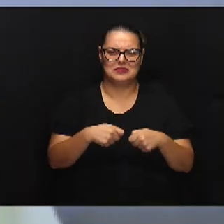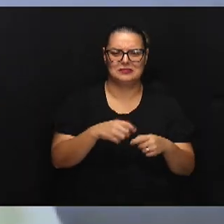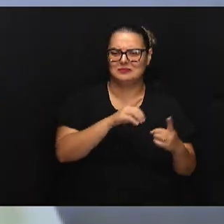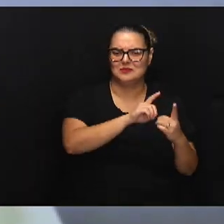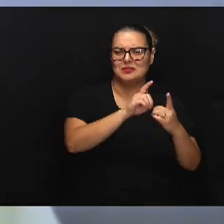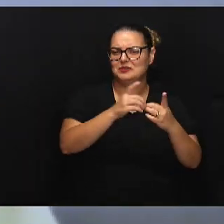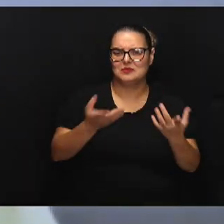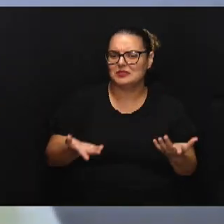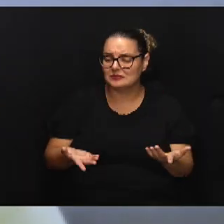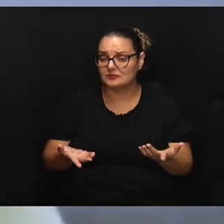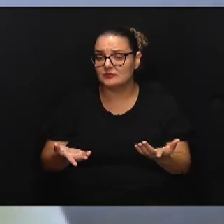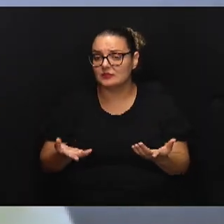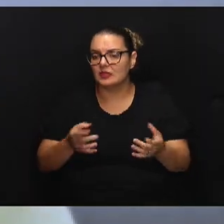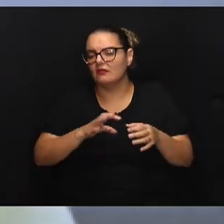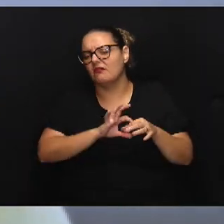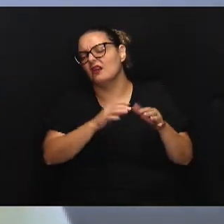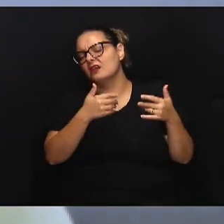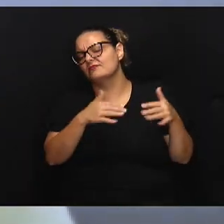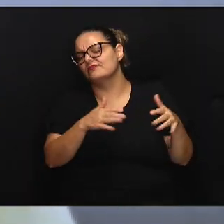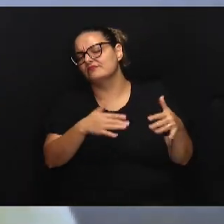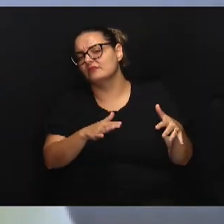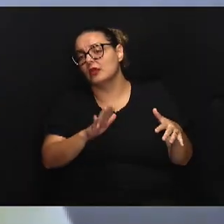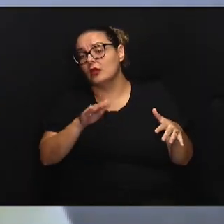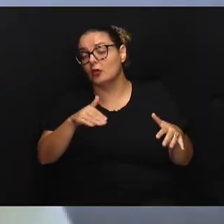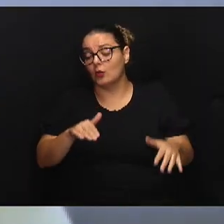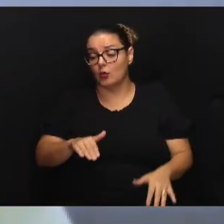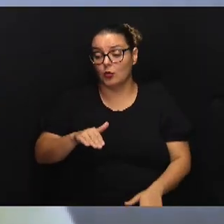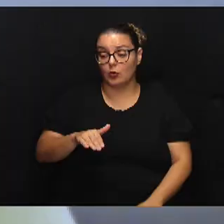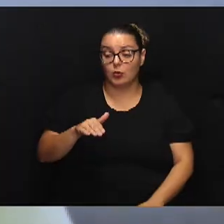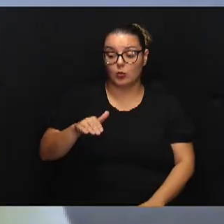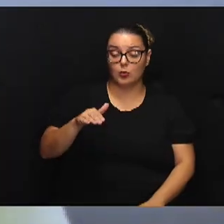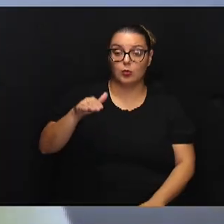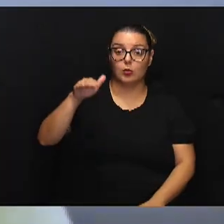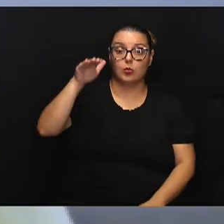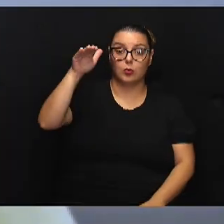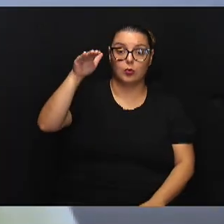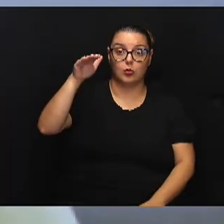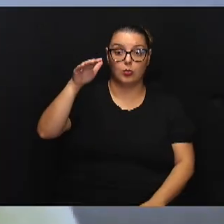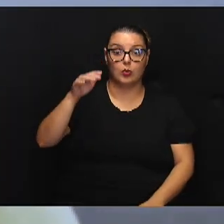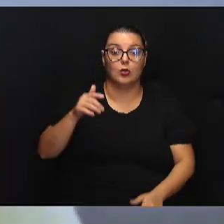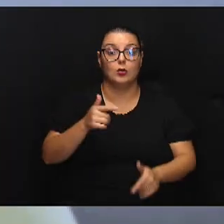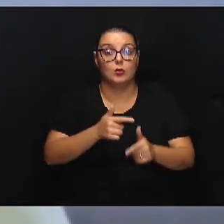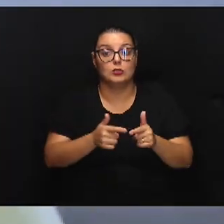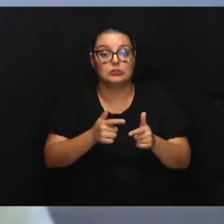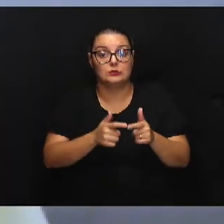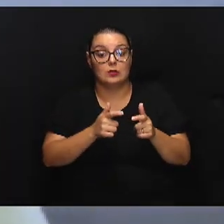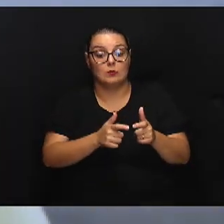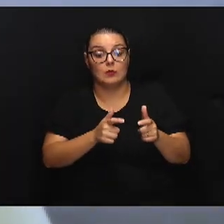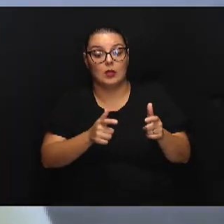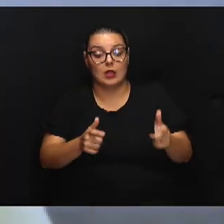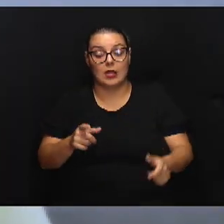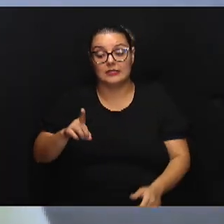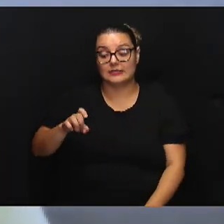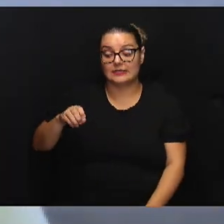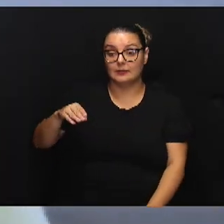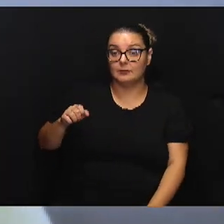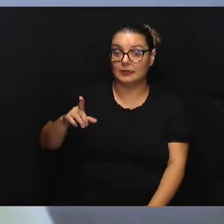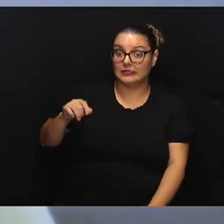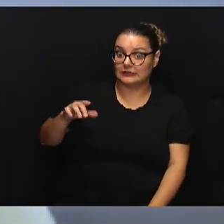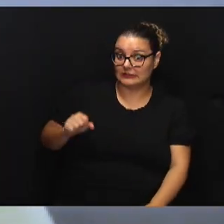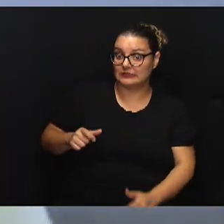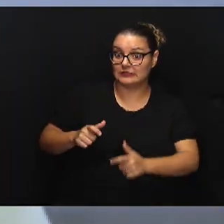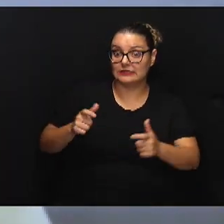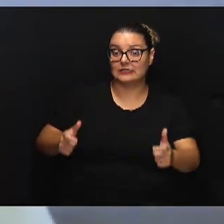atendimento. E vai deixando. Quando vai crescendo, as demandas vão aumentando, ele chega na adolescência, entra